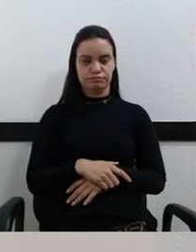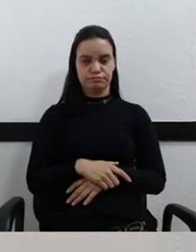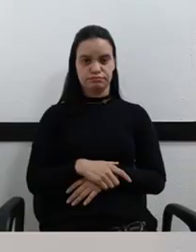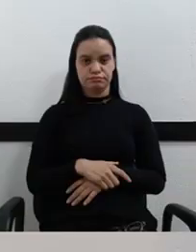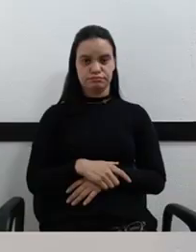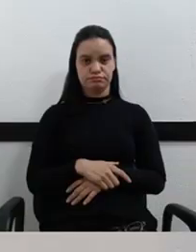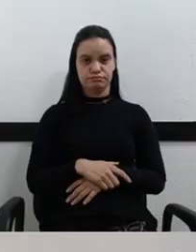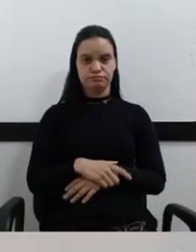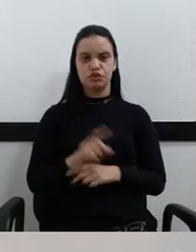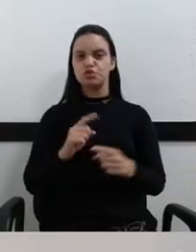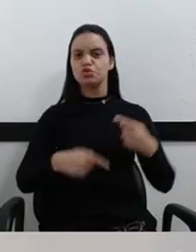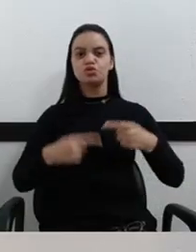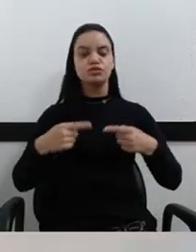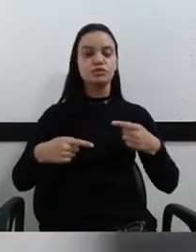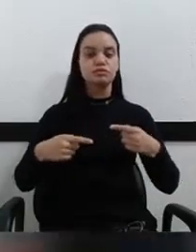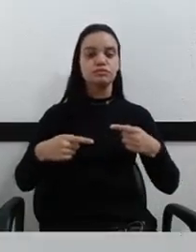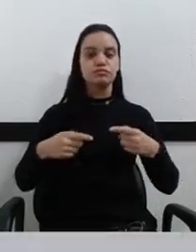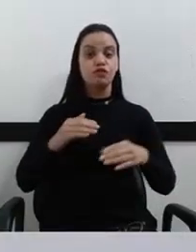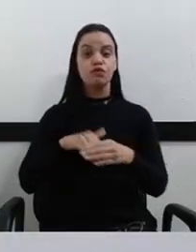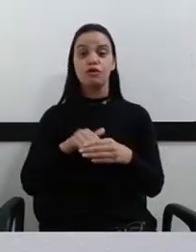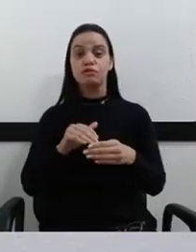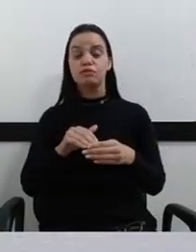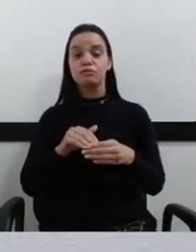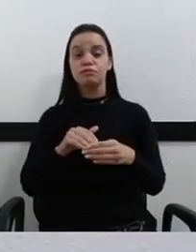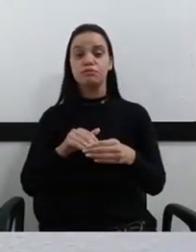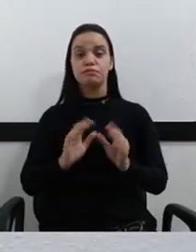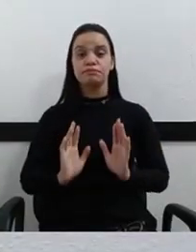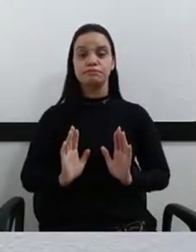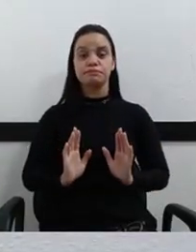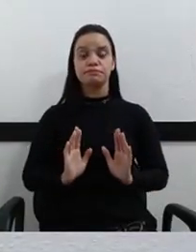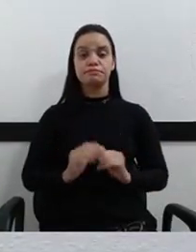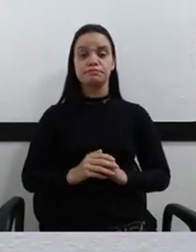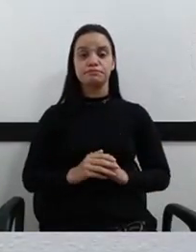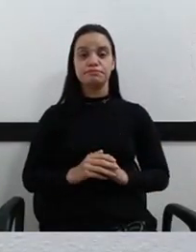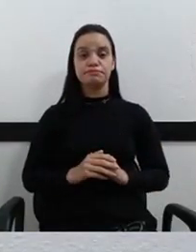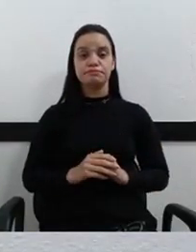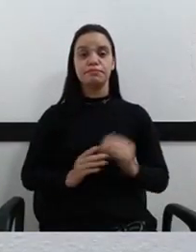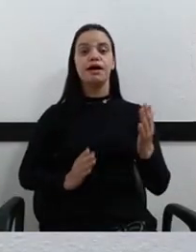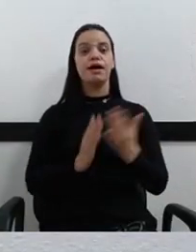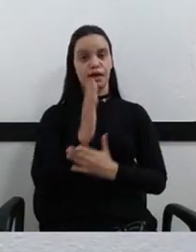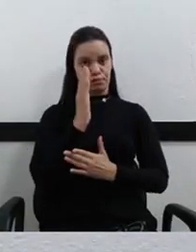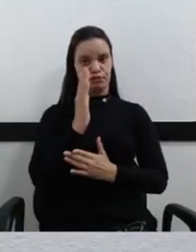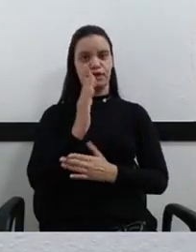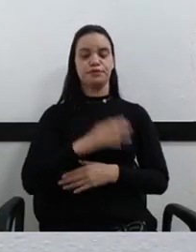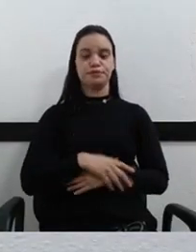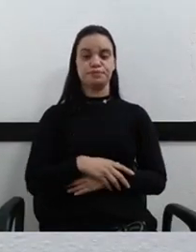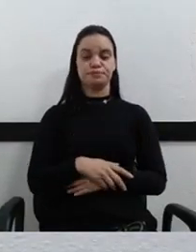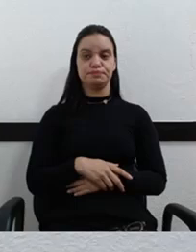Em discussão? Em votação? Os que concordam permaneçam como estão? Aprovado.